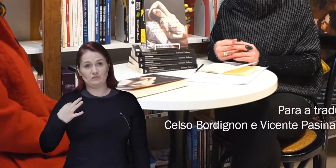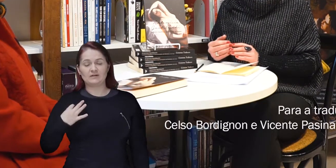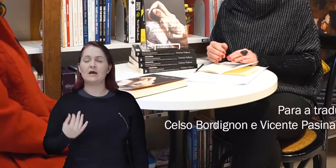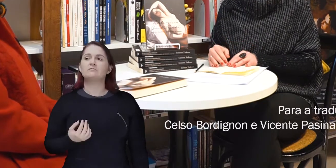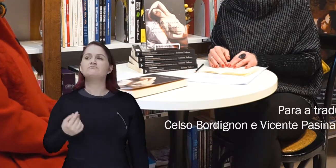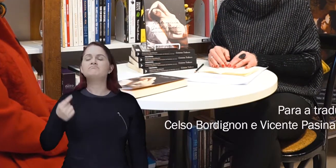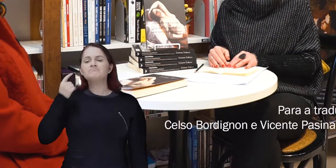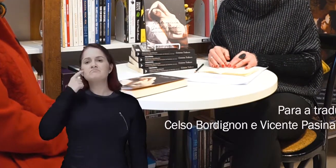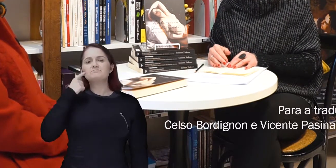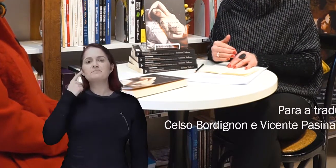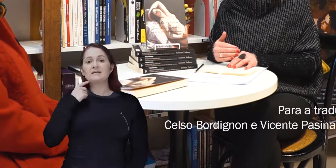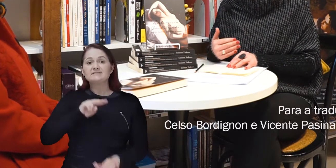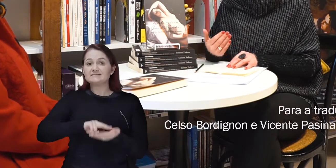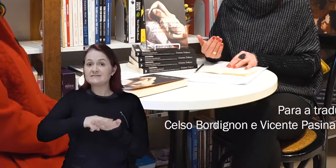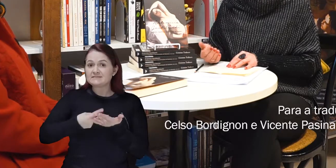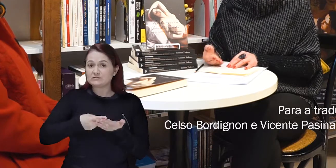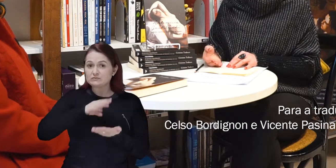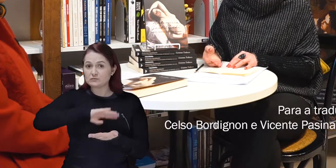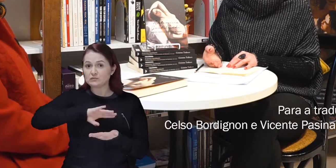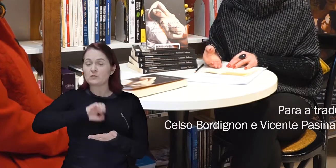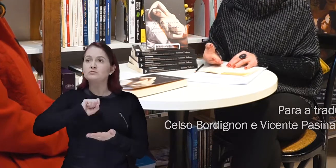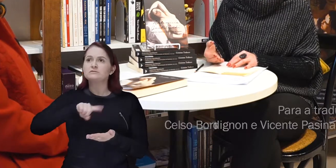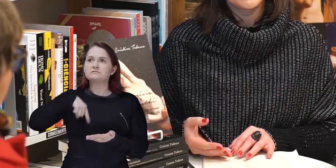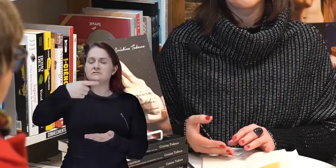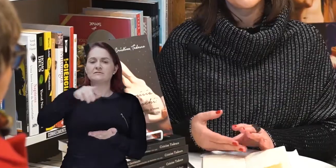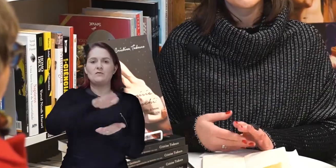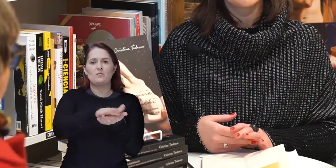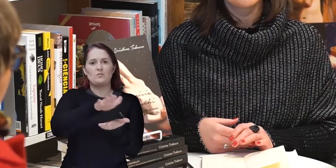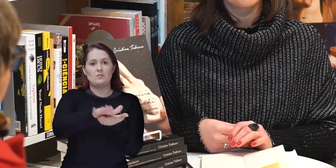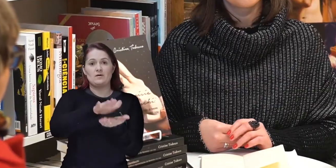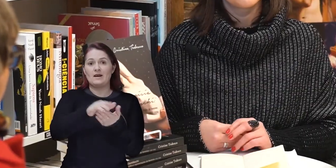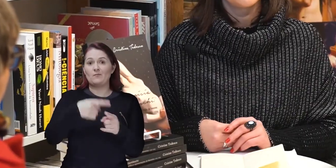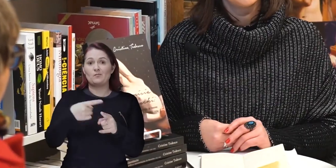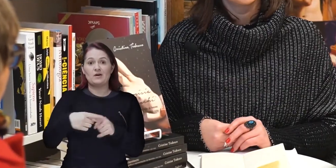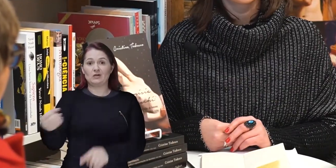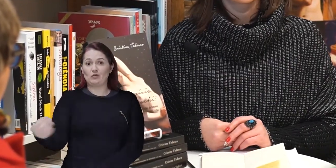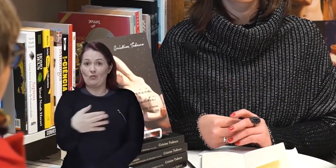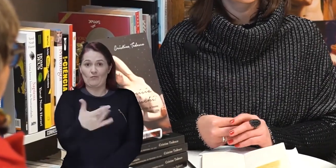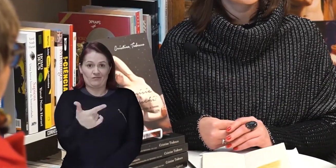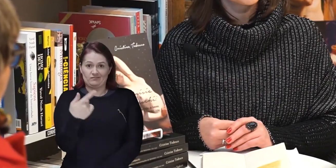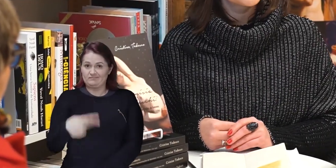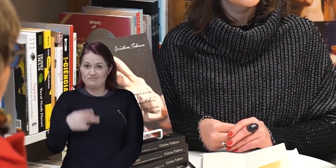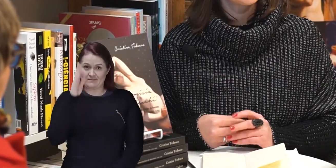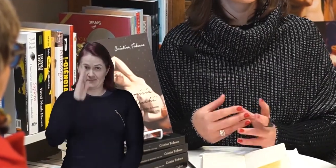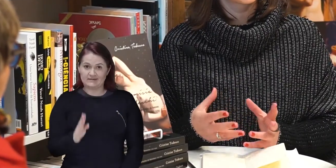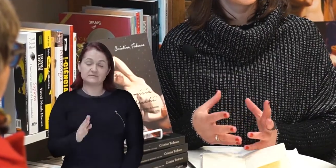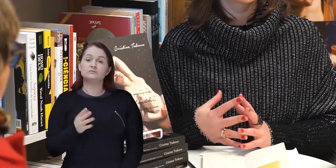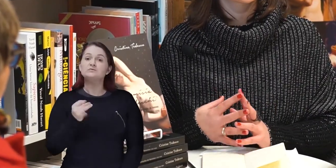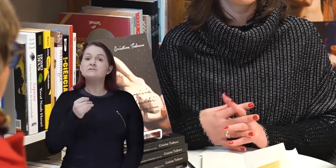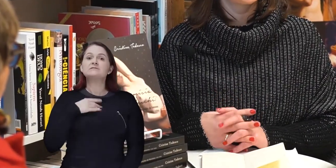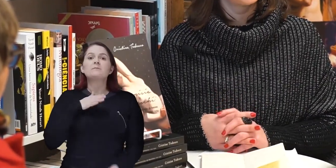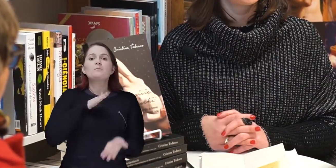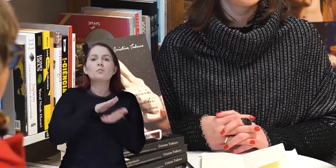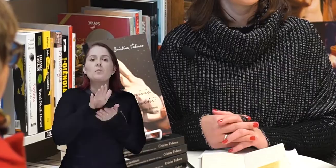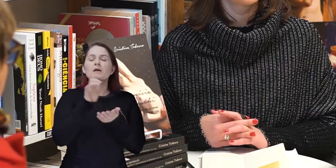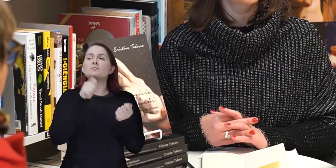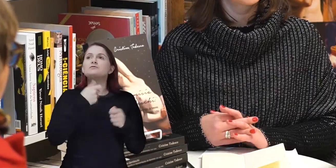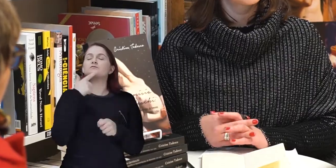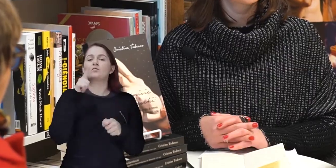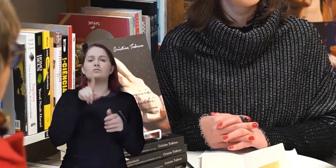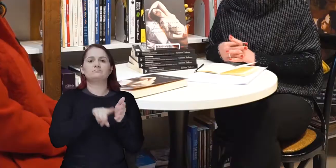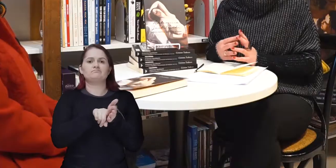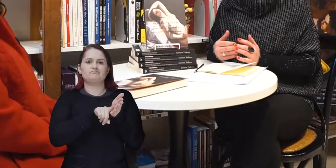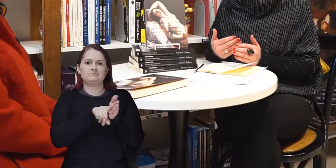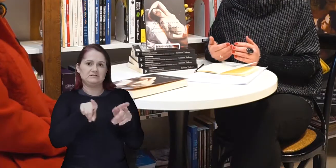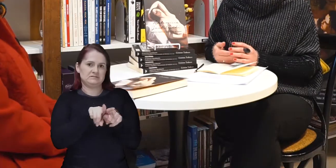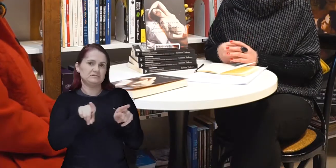Caxias, de forma voluntária, que inclusive é também uma publicação que a gente pensa em desenvolver nos próximos anos, uma publicação inédita em língua